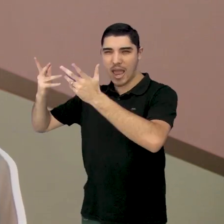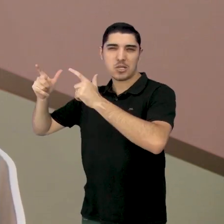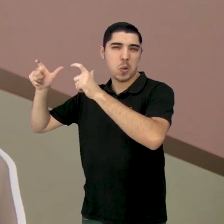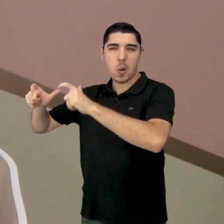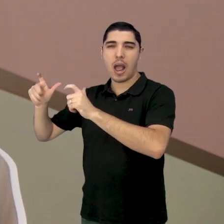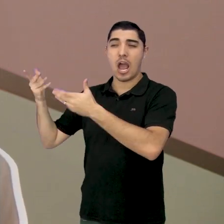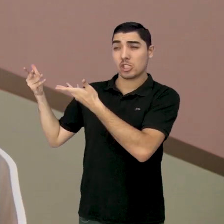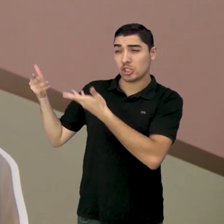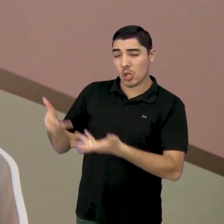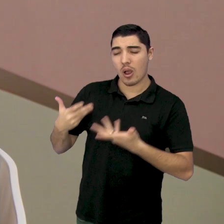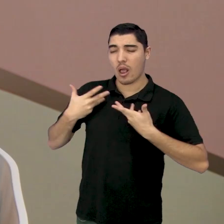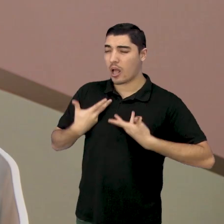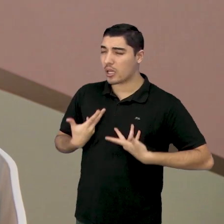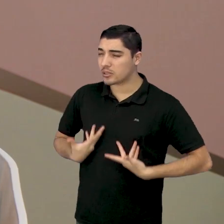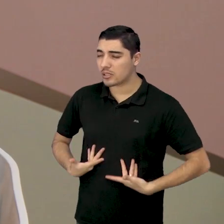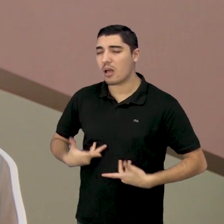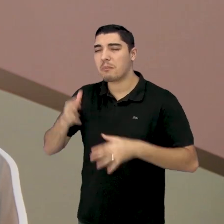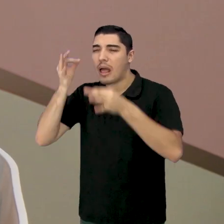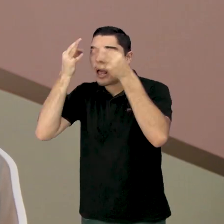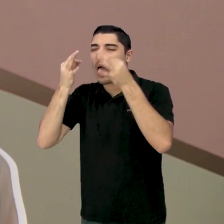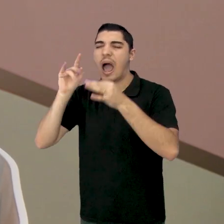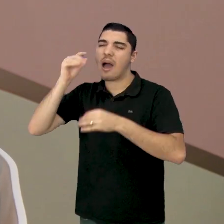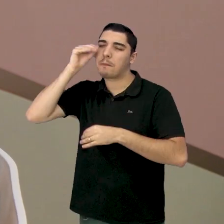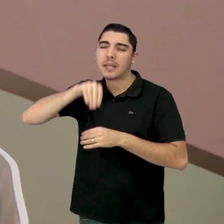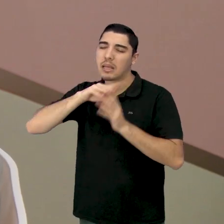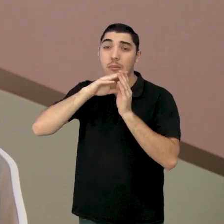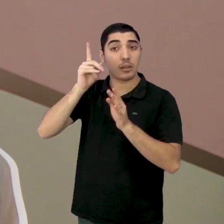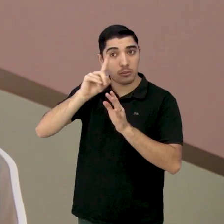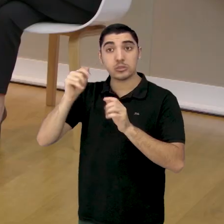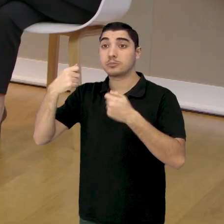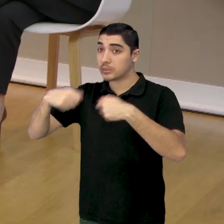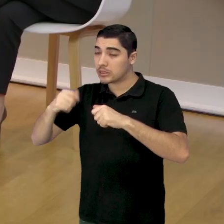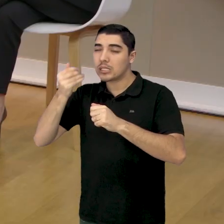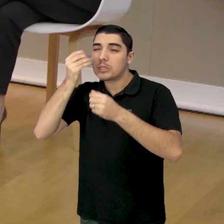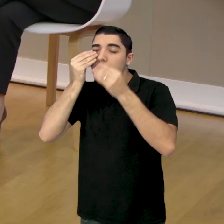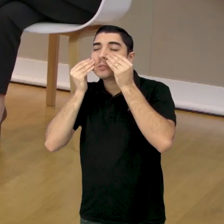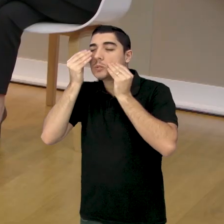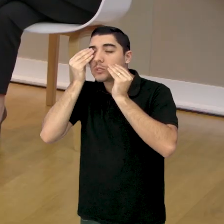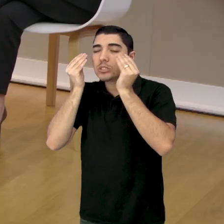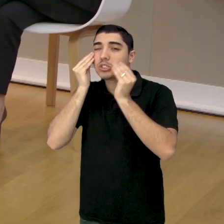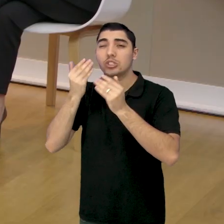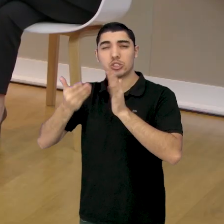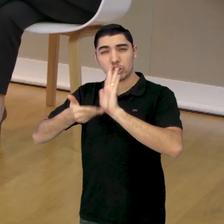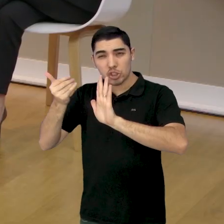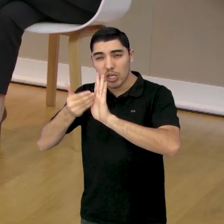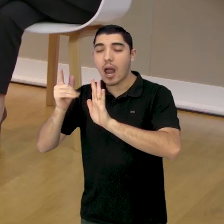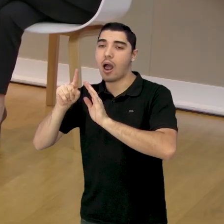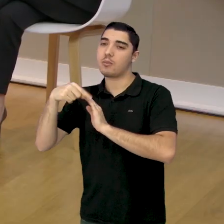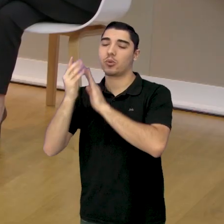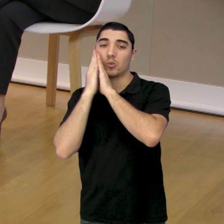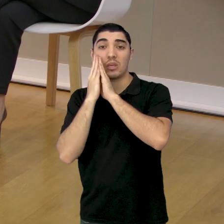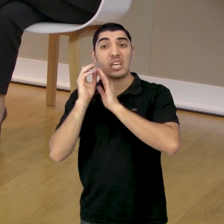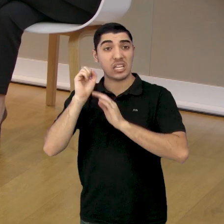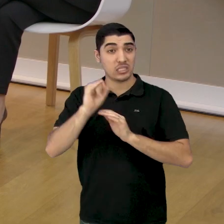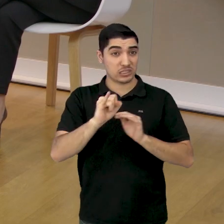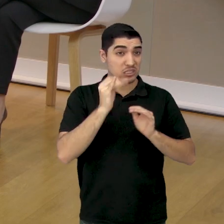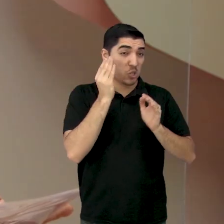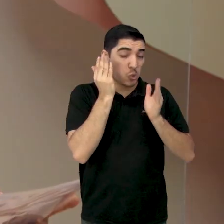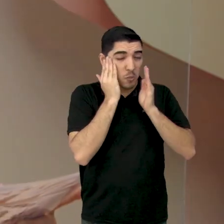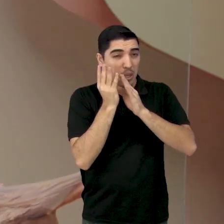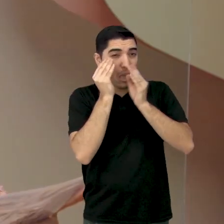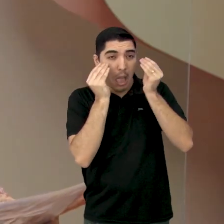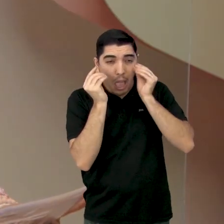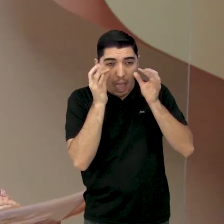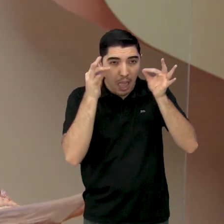né? Só quer deitar na cama e dormir, mas é muito importante essa higiene da pele. Envelhece, né? Envelhece. Dormir com maquiagem envelhece. Envelhece. Aí, gente, nada de